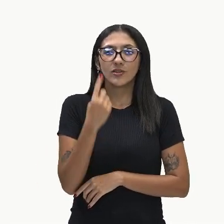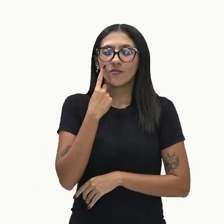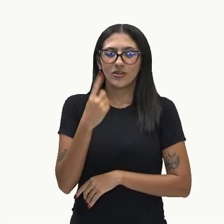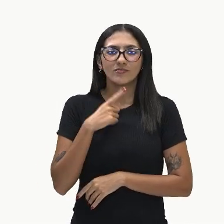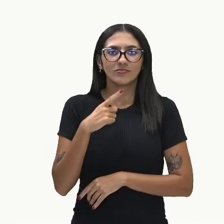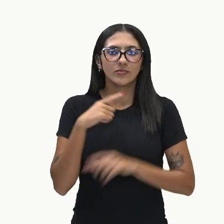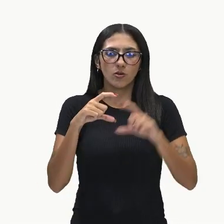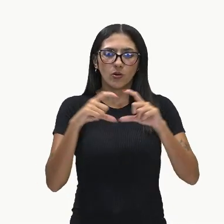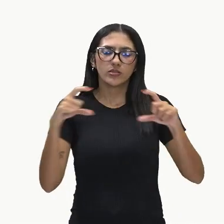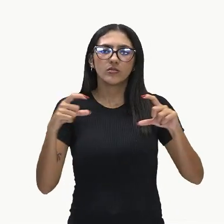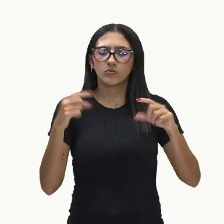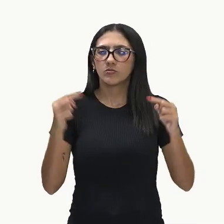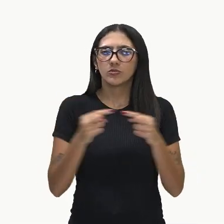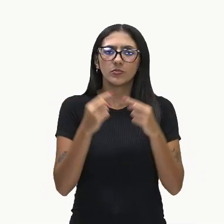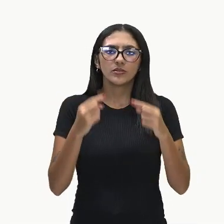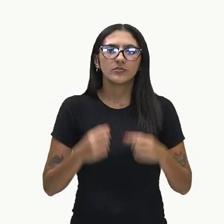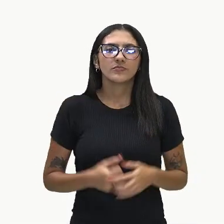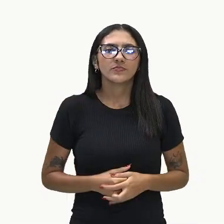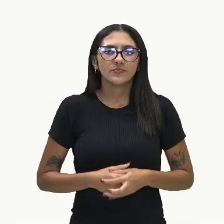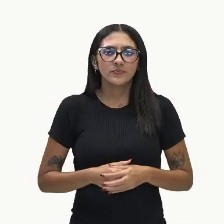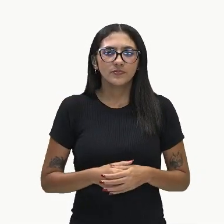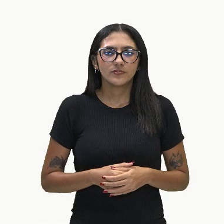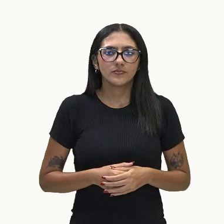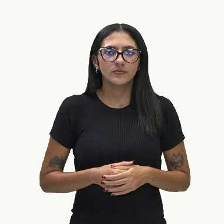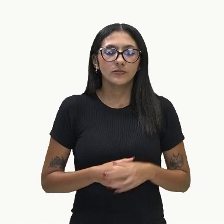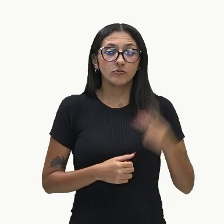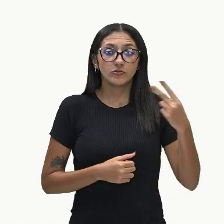sentença verdadeira. Aqui no de baixo,